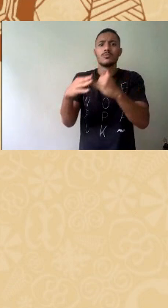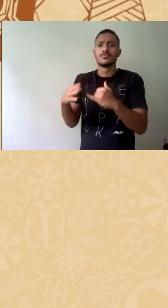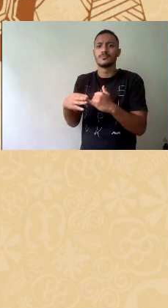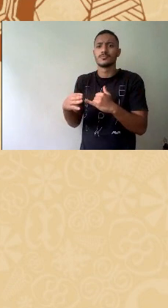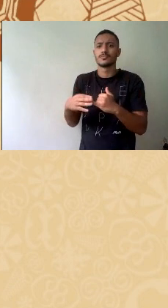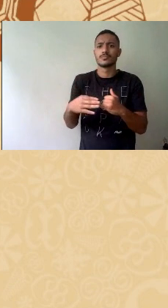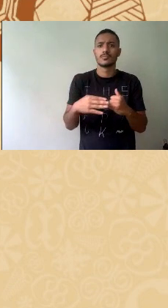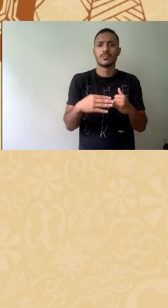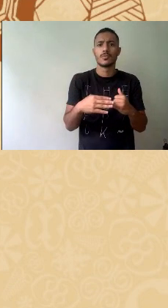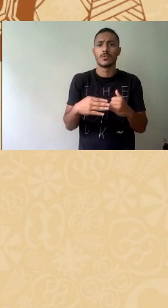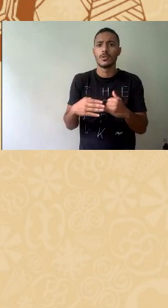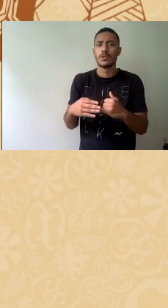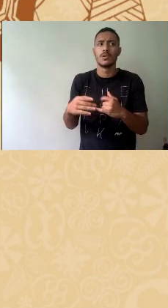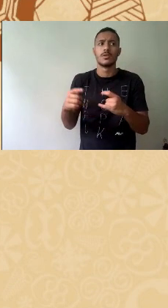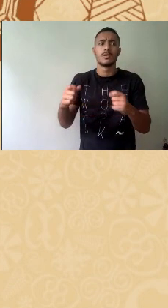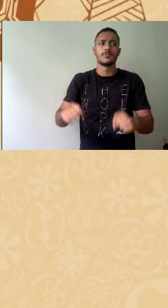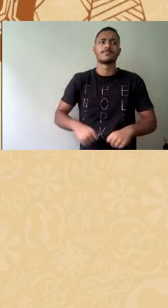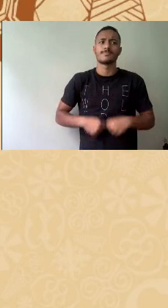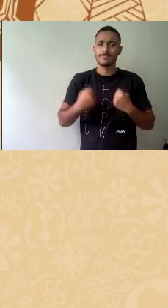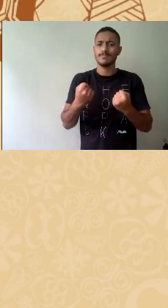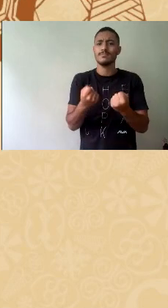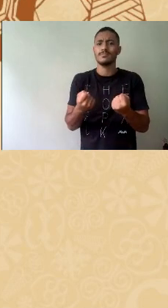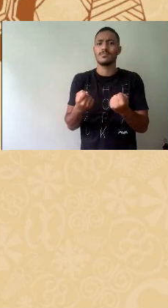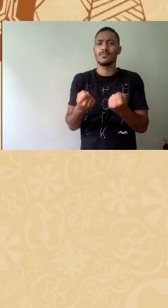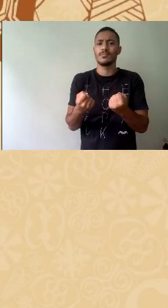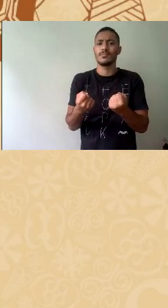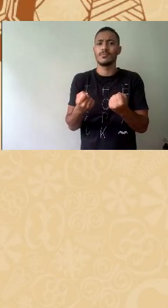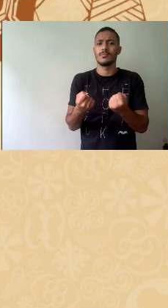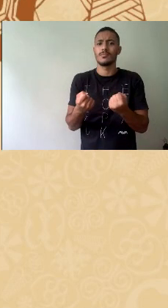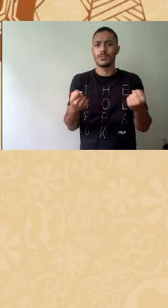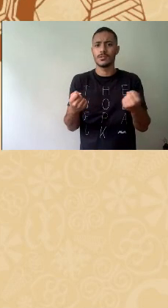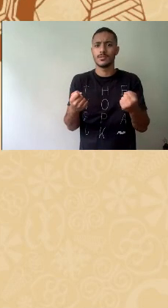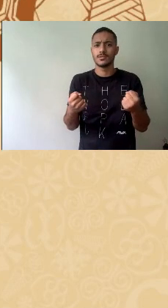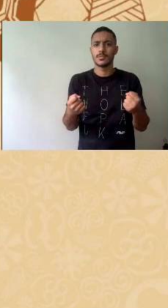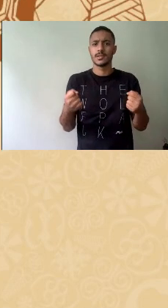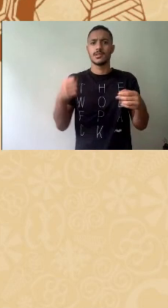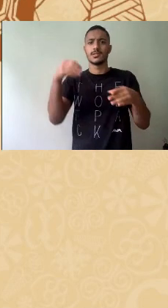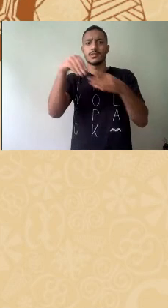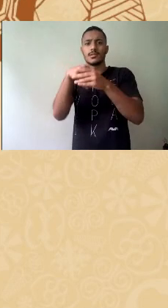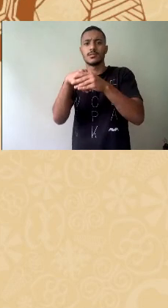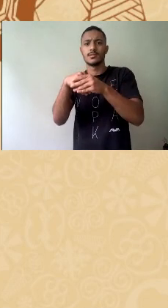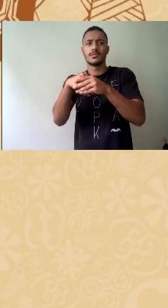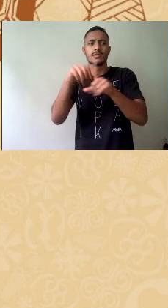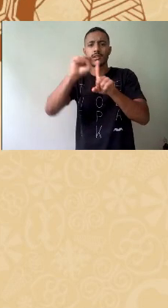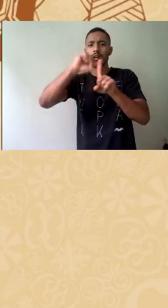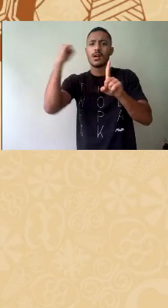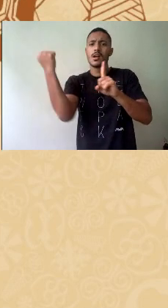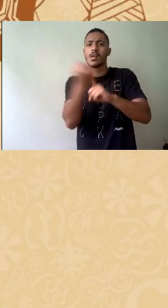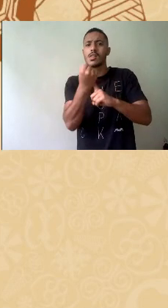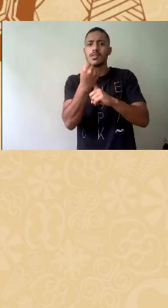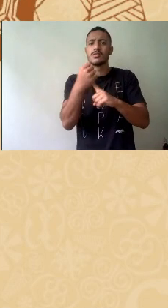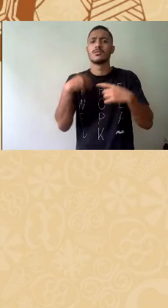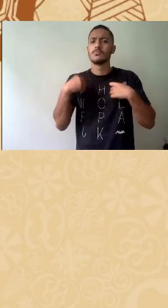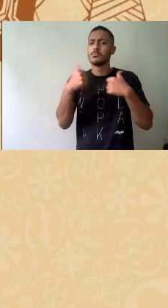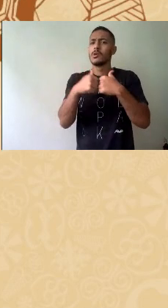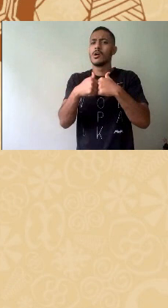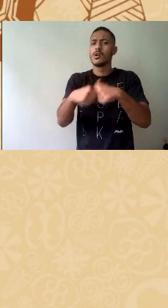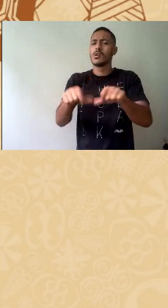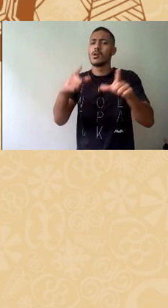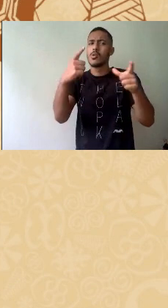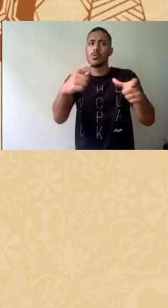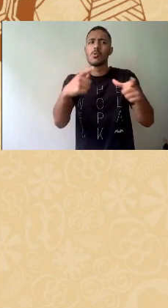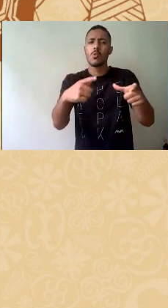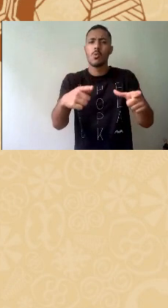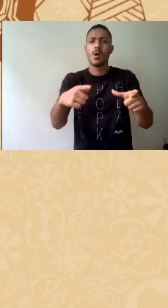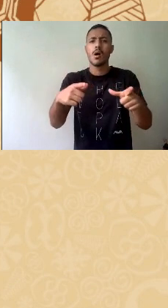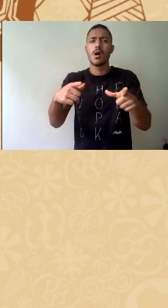que nos defendem, né, do ponto de vista da sociedade, né. Eu tenho estado num lugar ultimamente,